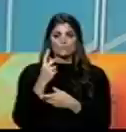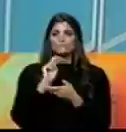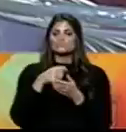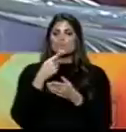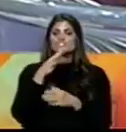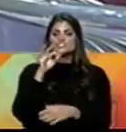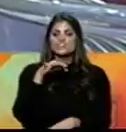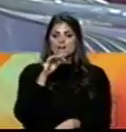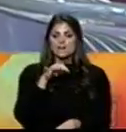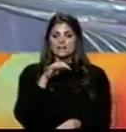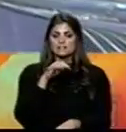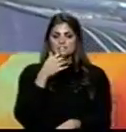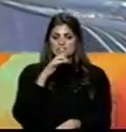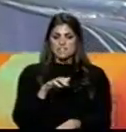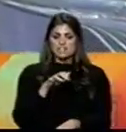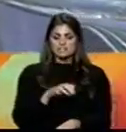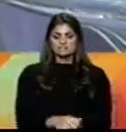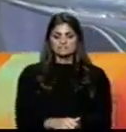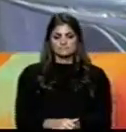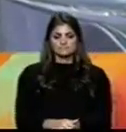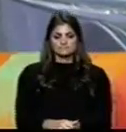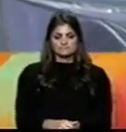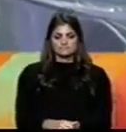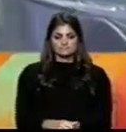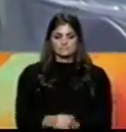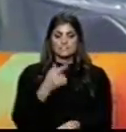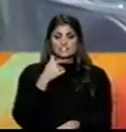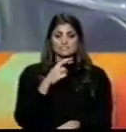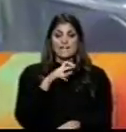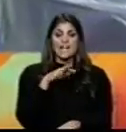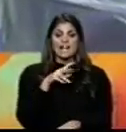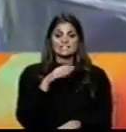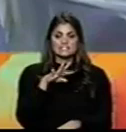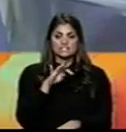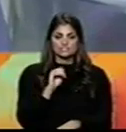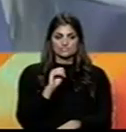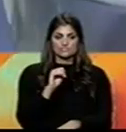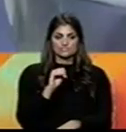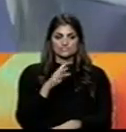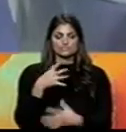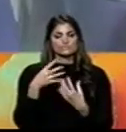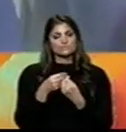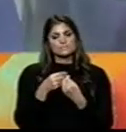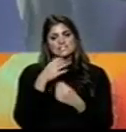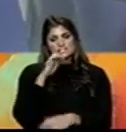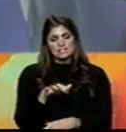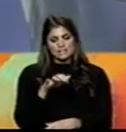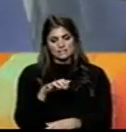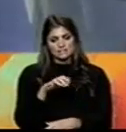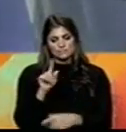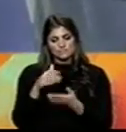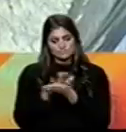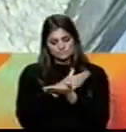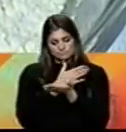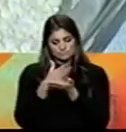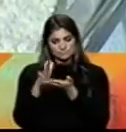chá rasas de sal. E quando nós dizemos rasas, significa que colocamos o sal na colherinha e passamos uma faca e deve